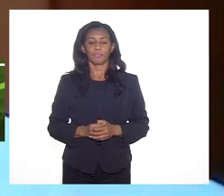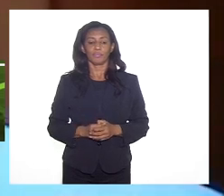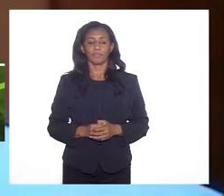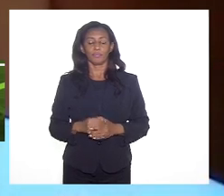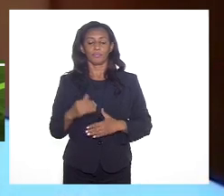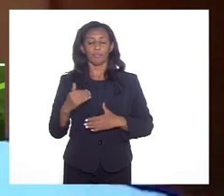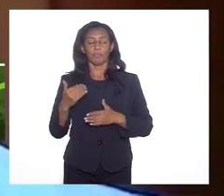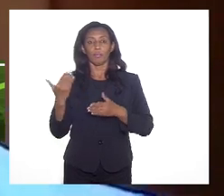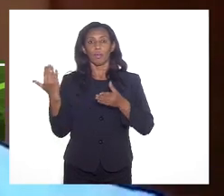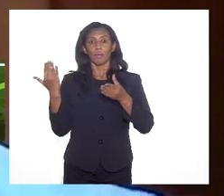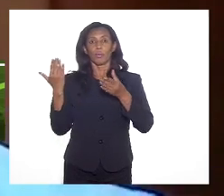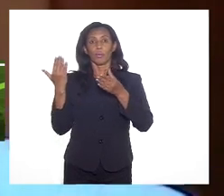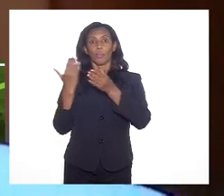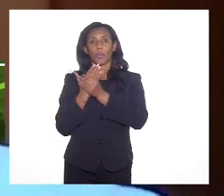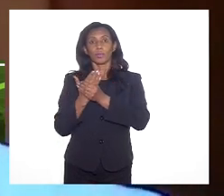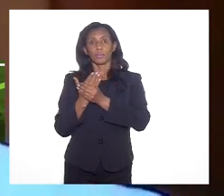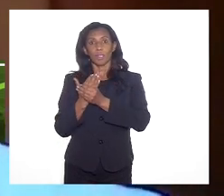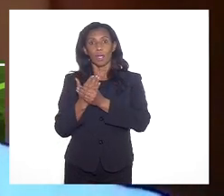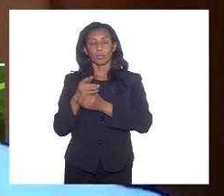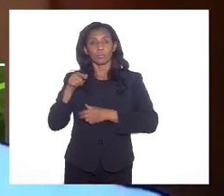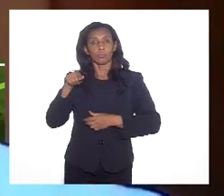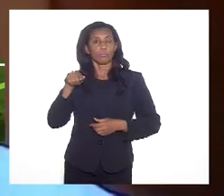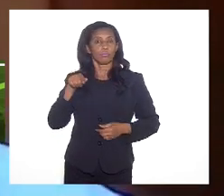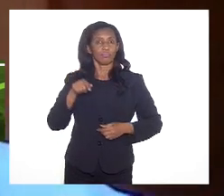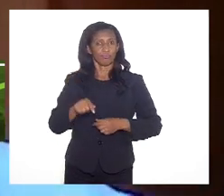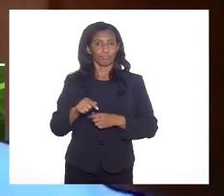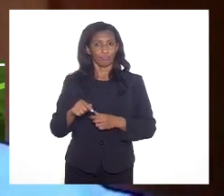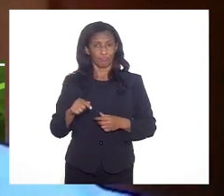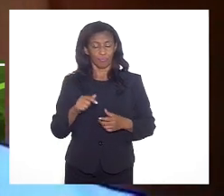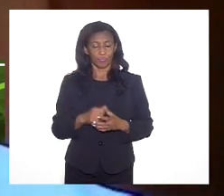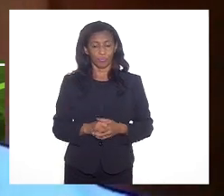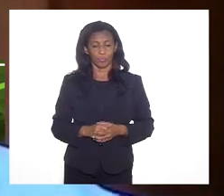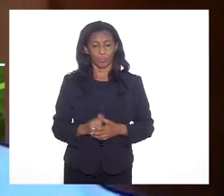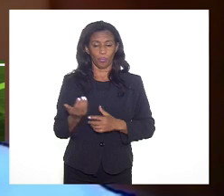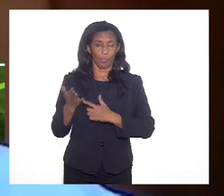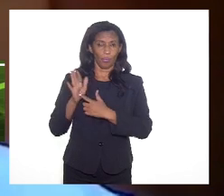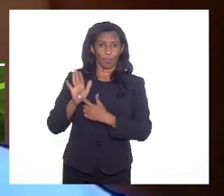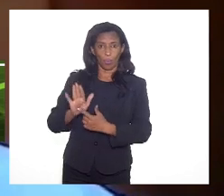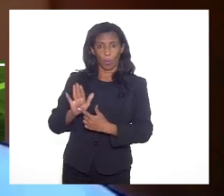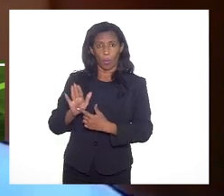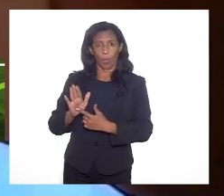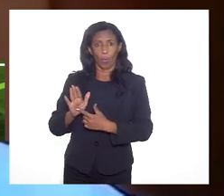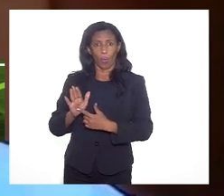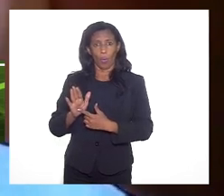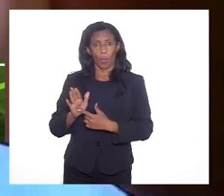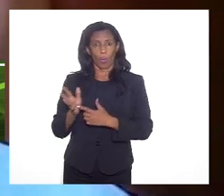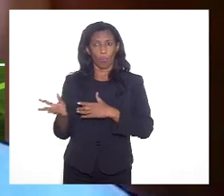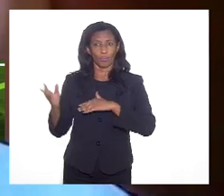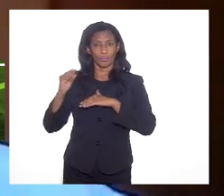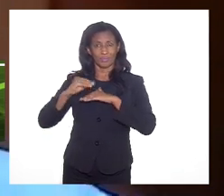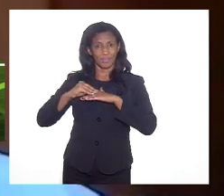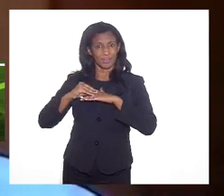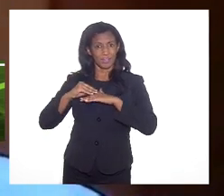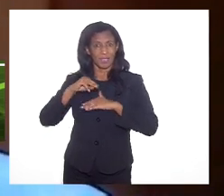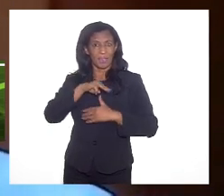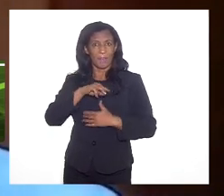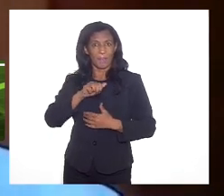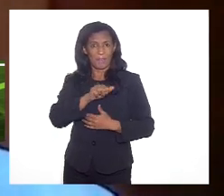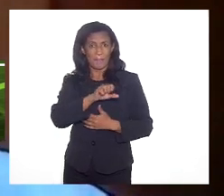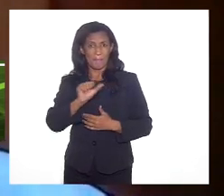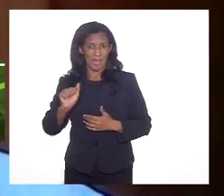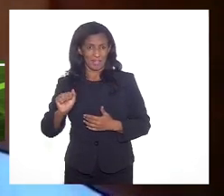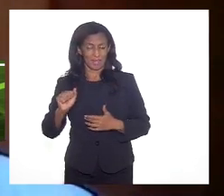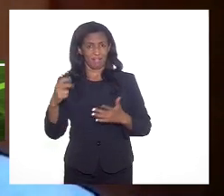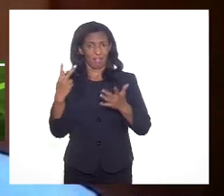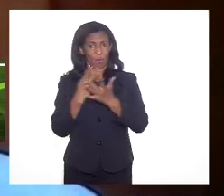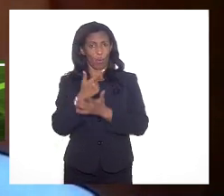o processo que ficou caracterizado, secretário Nelson Rocha, como processo de segregação de massas, né, que foi em